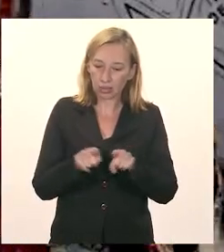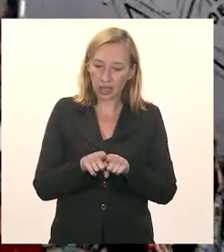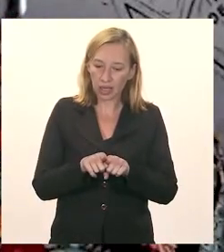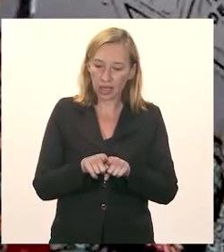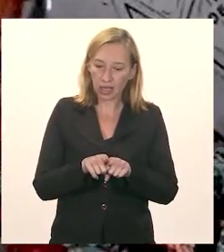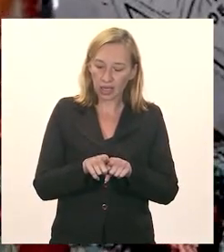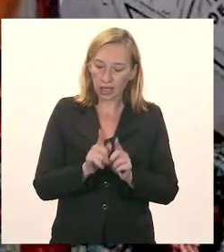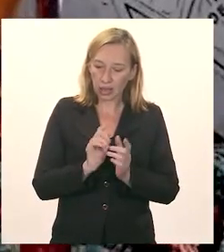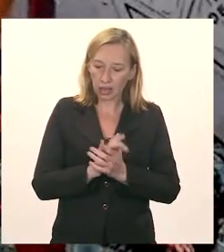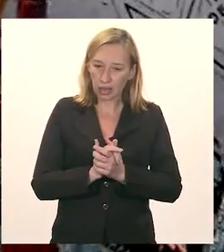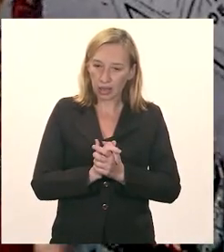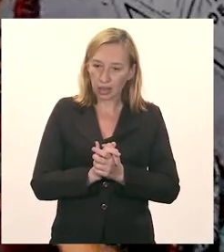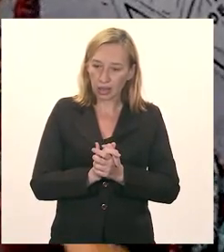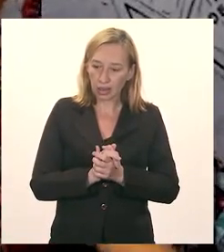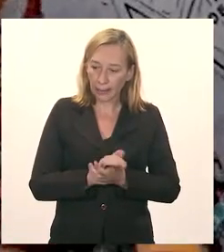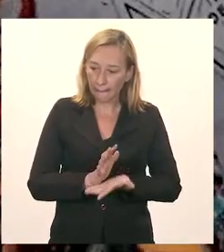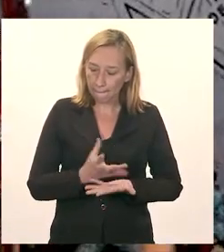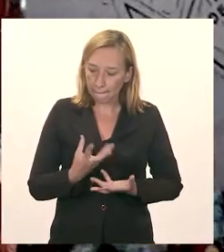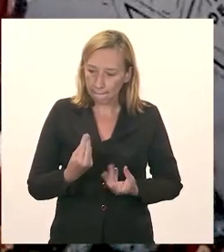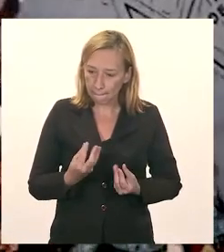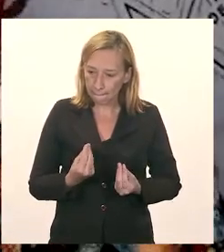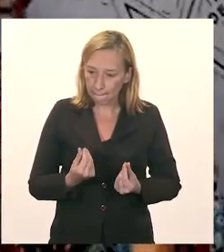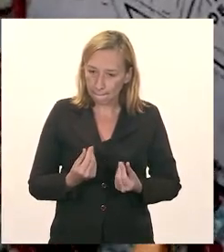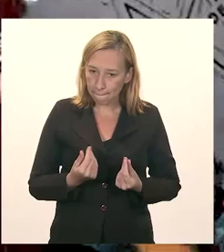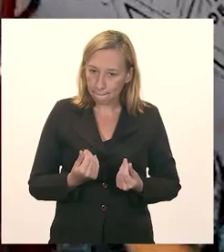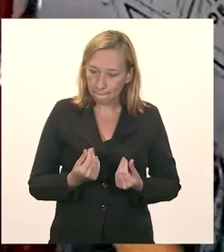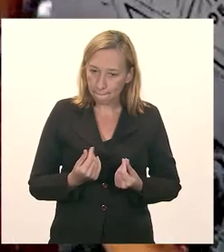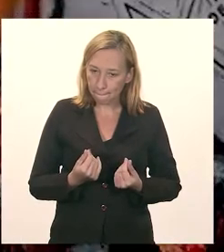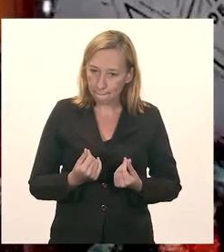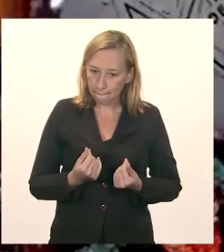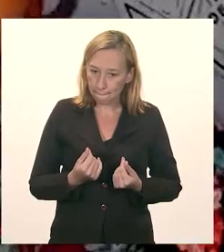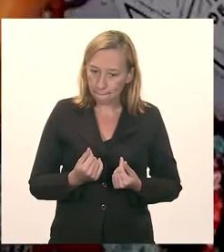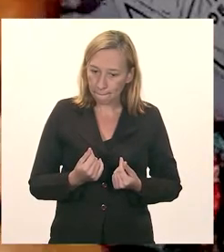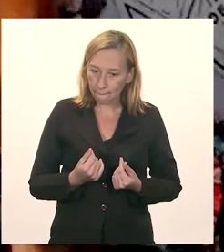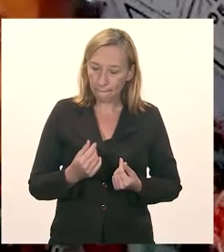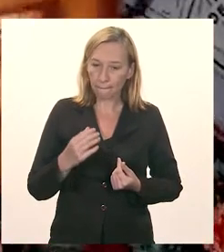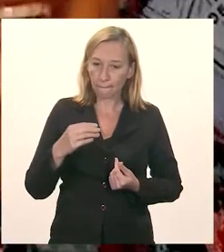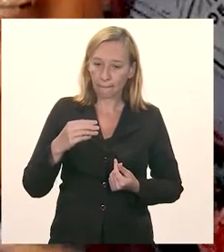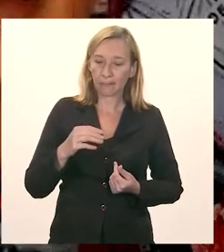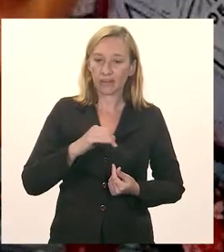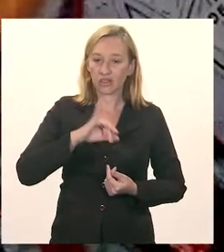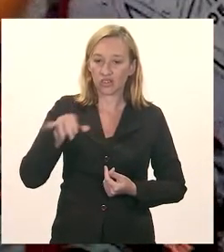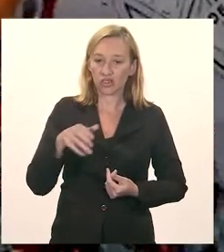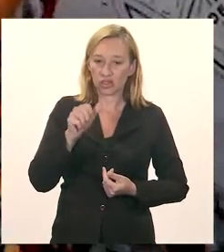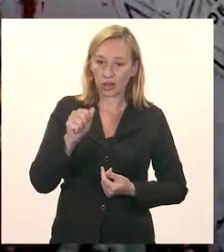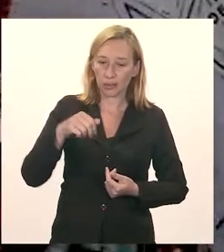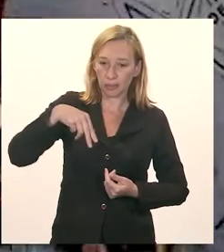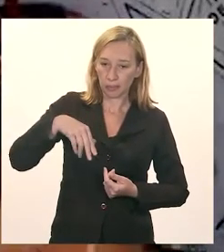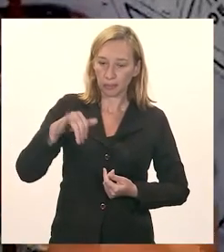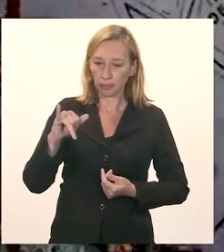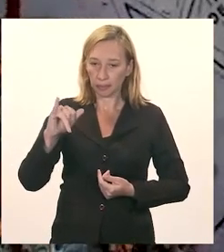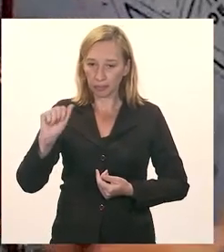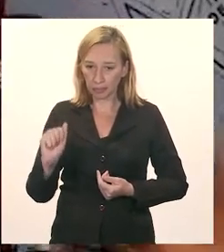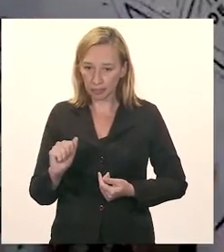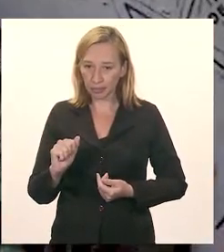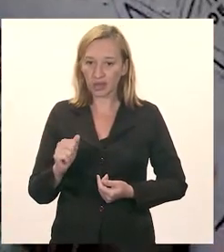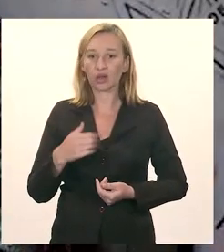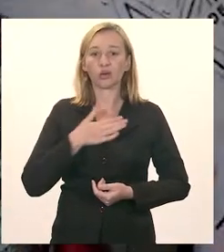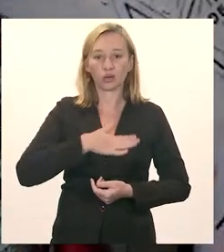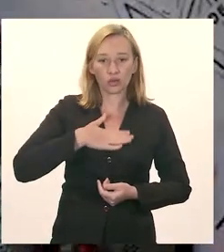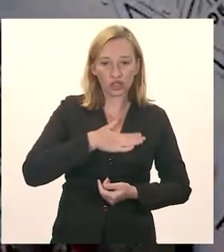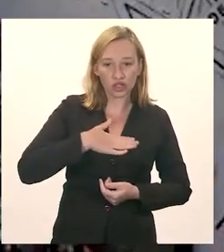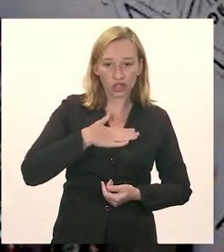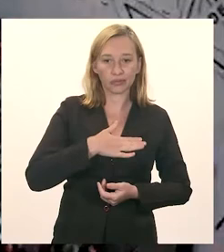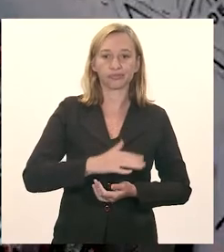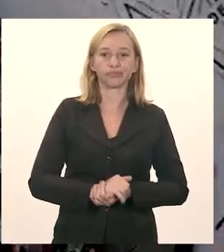eram tocadas com as com som de sistes jamaicanos, sabe? Eu sempre fui muito, sempre